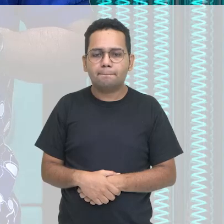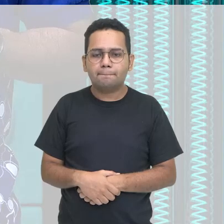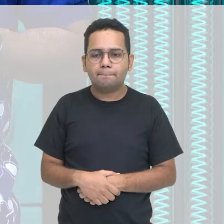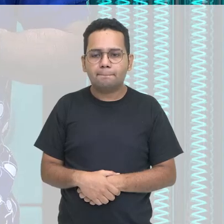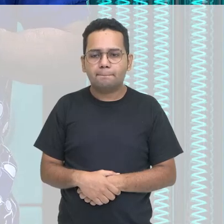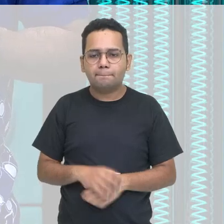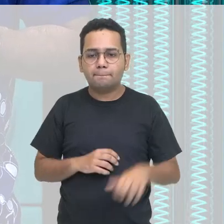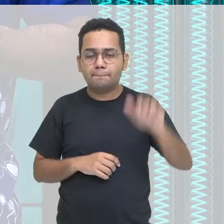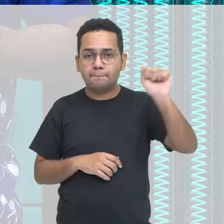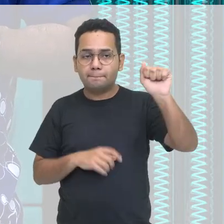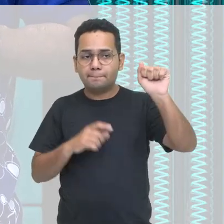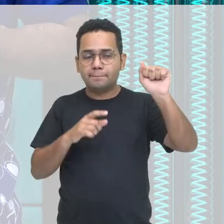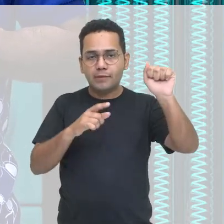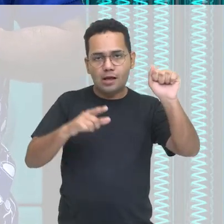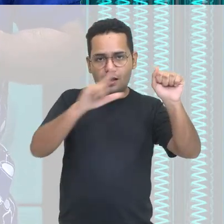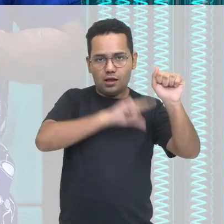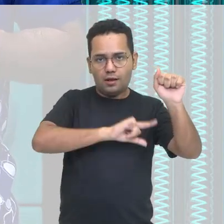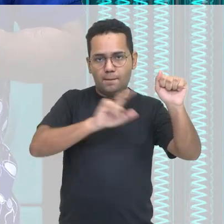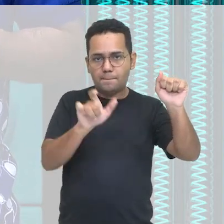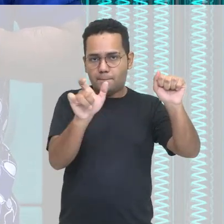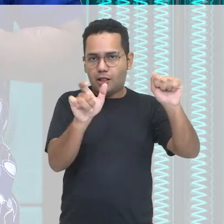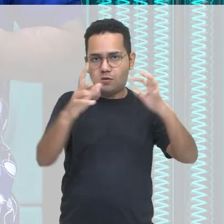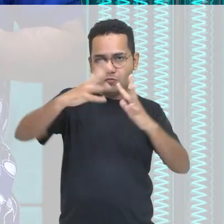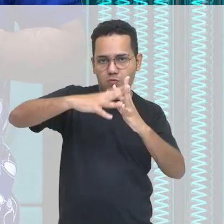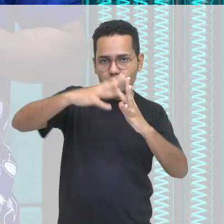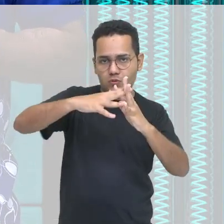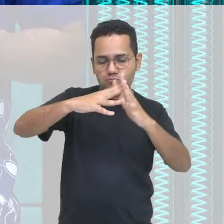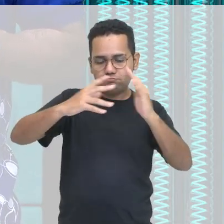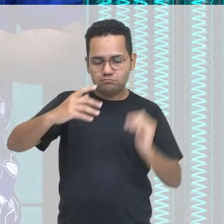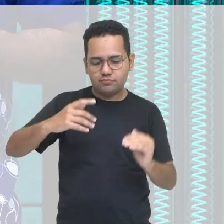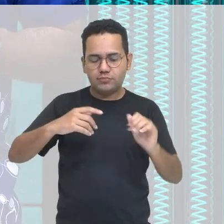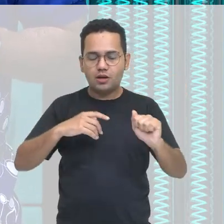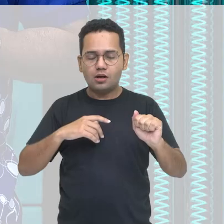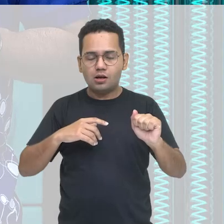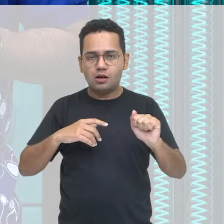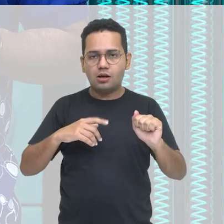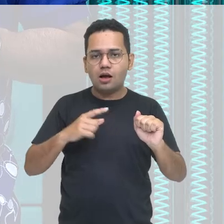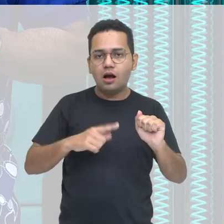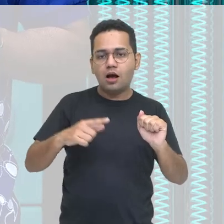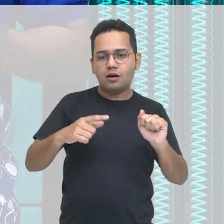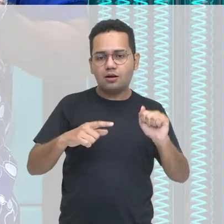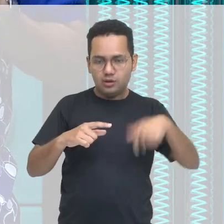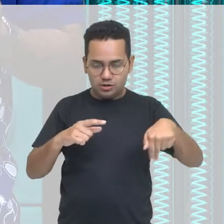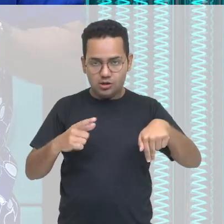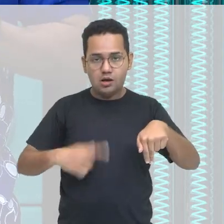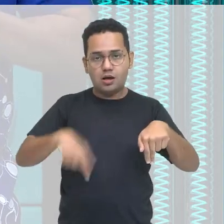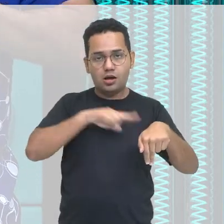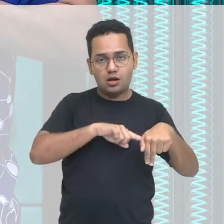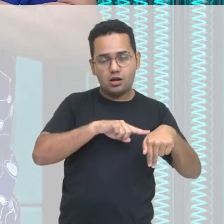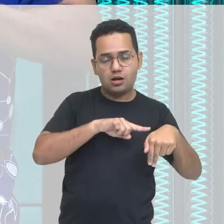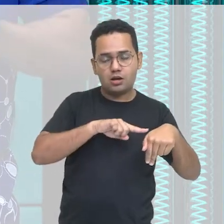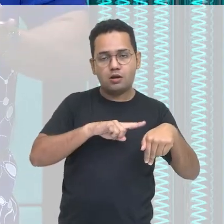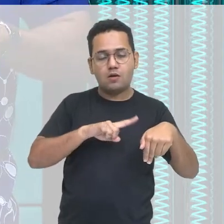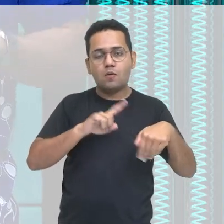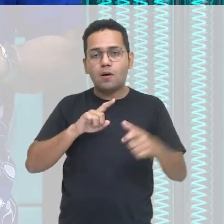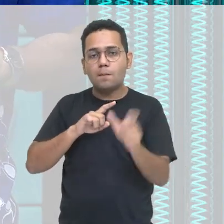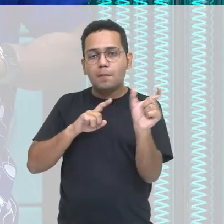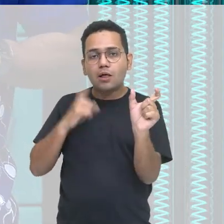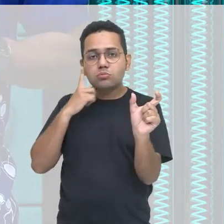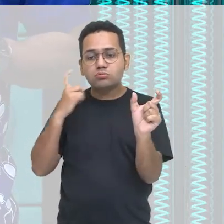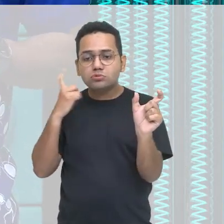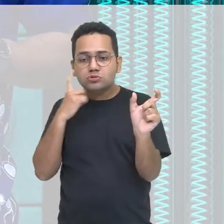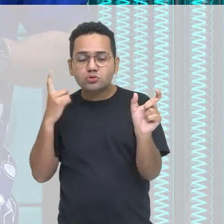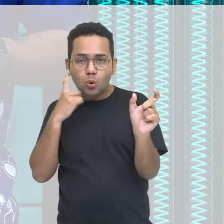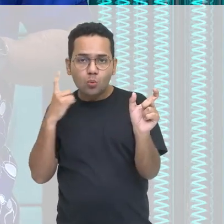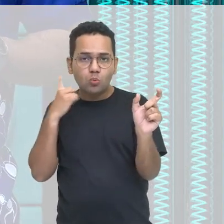palavra com consoante, antes de palavra com vogal, ok? Se essa palavra iniciar com som, a gente vai sempre basear pelo